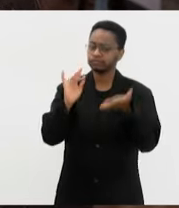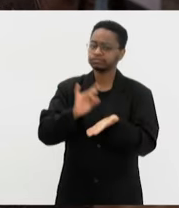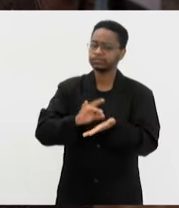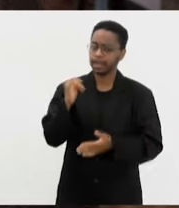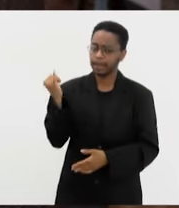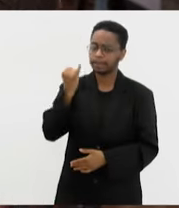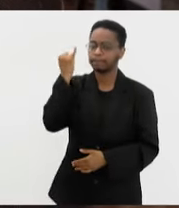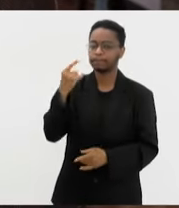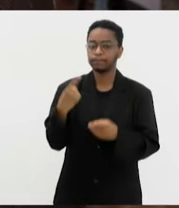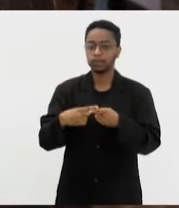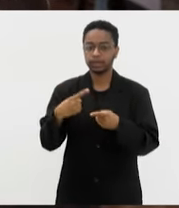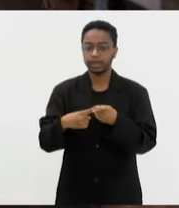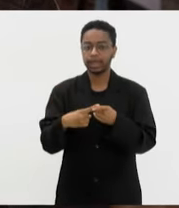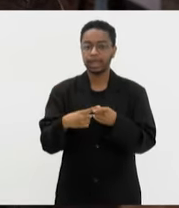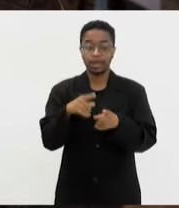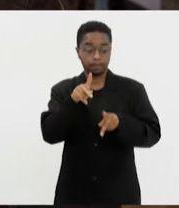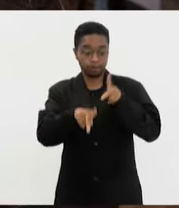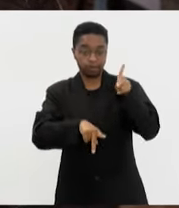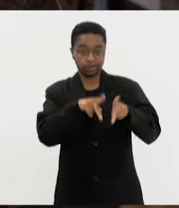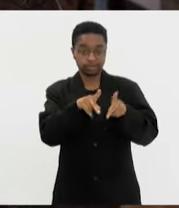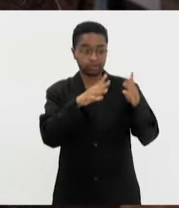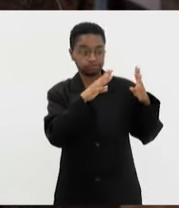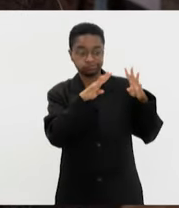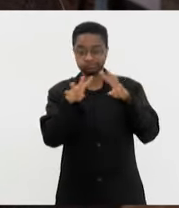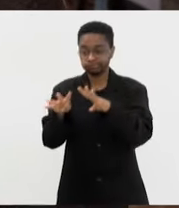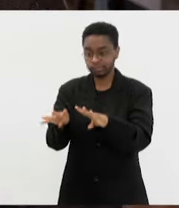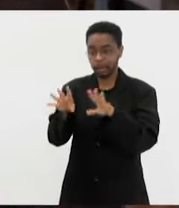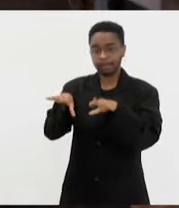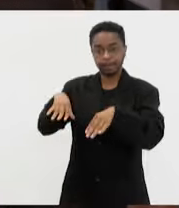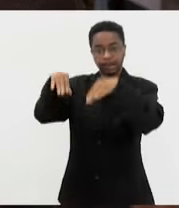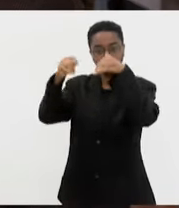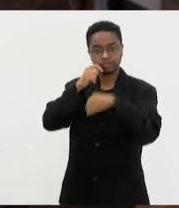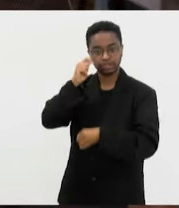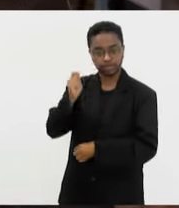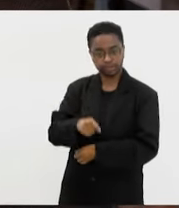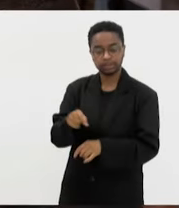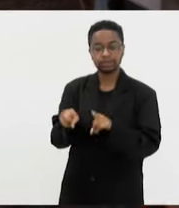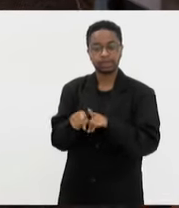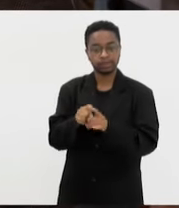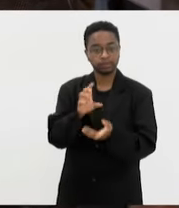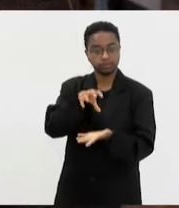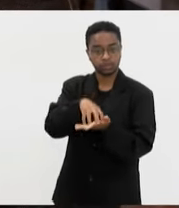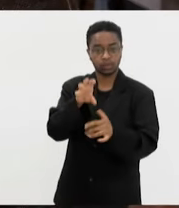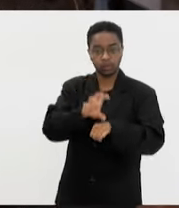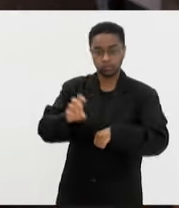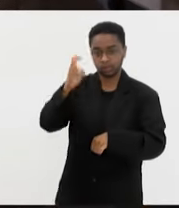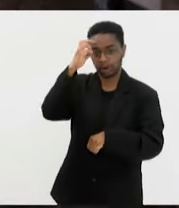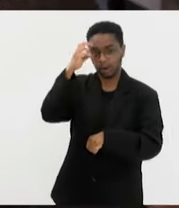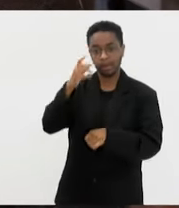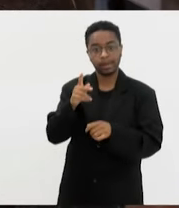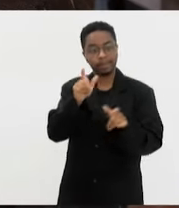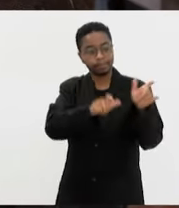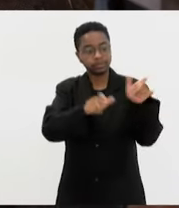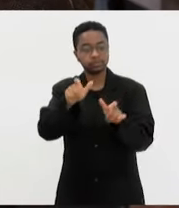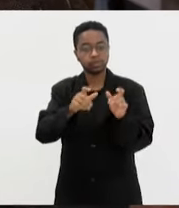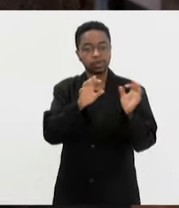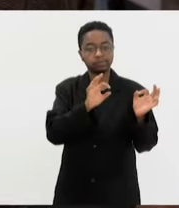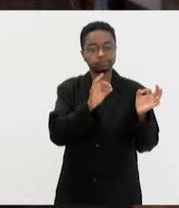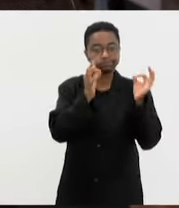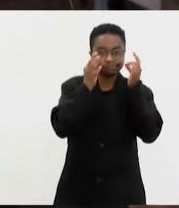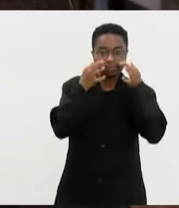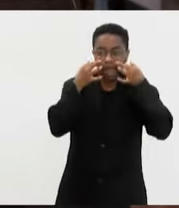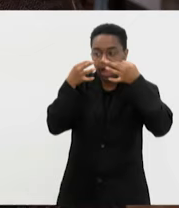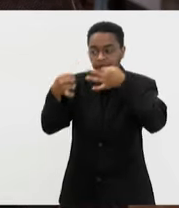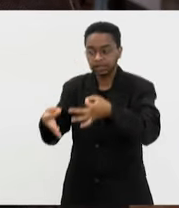importante porque ele atrai o público externo para o Palácio Tiradentes, ativa o Centro Cultural do Corredor Histórico, que é onde está o Palácio Tiradentes,